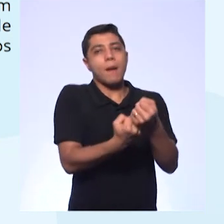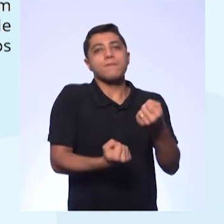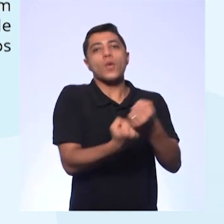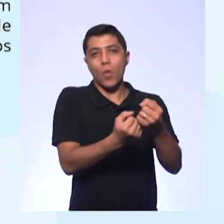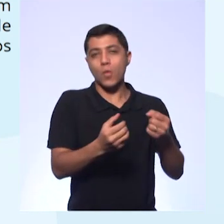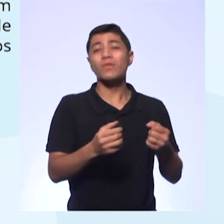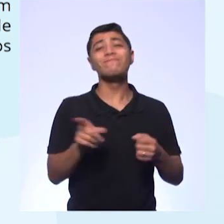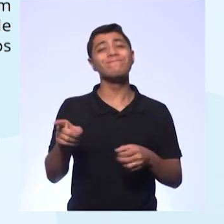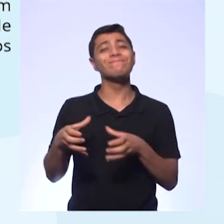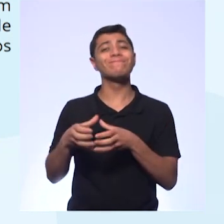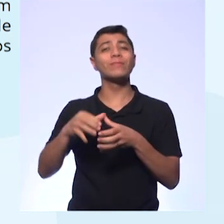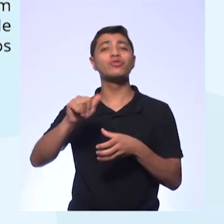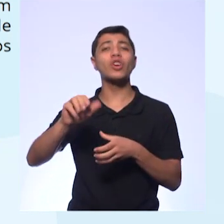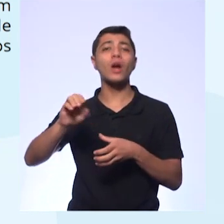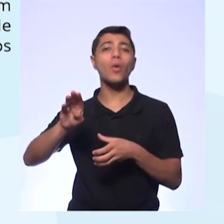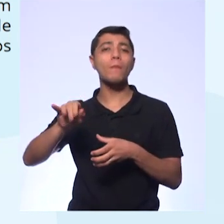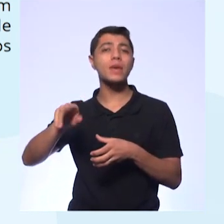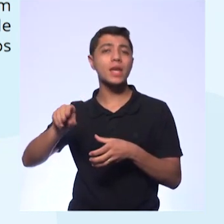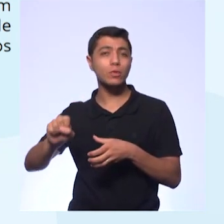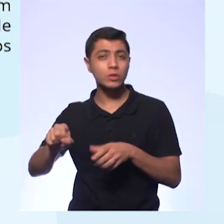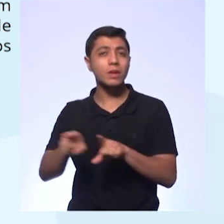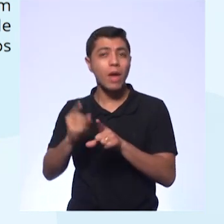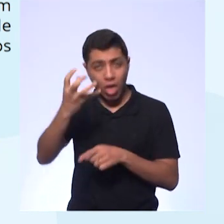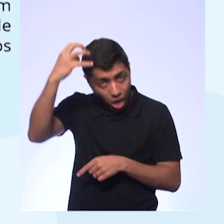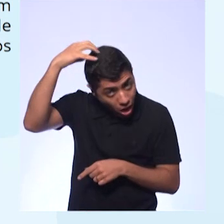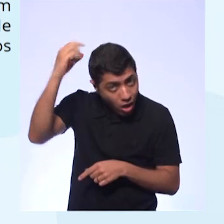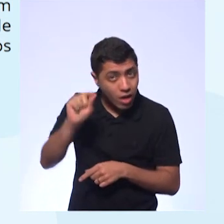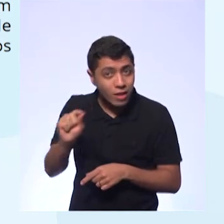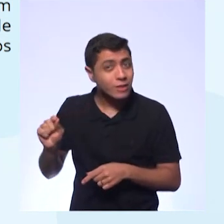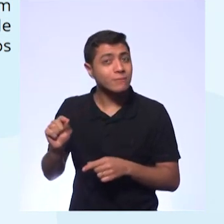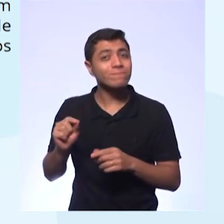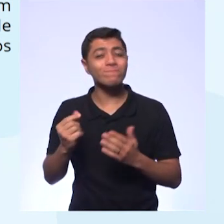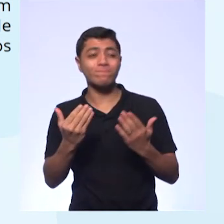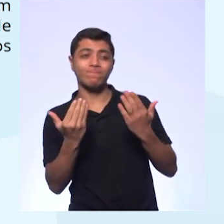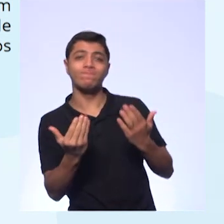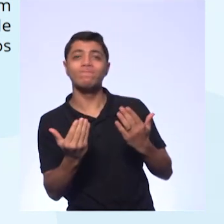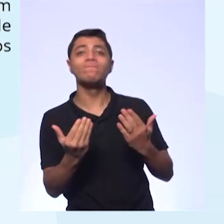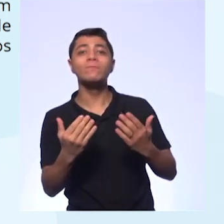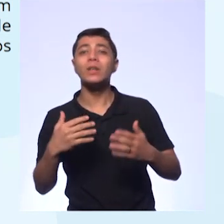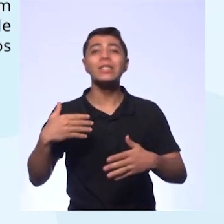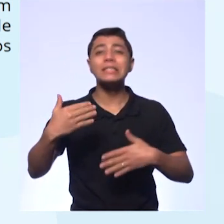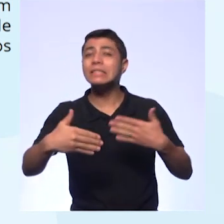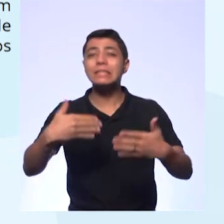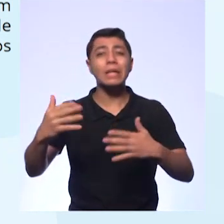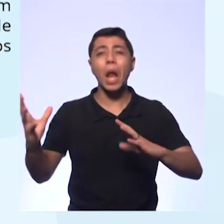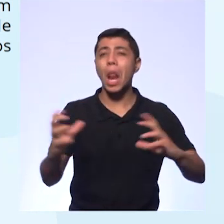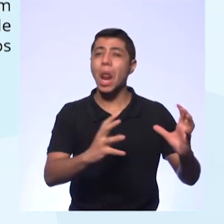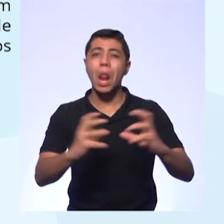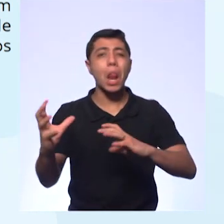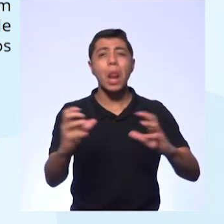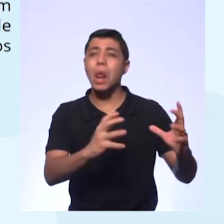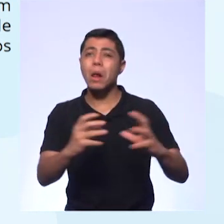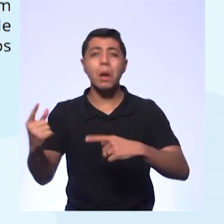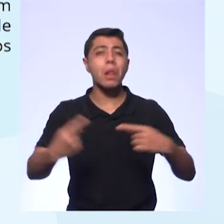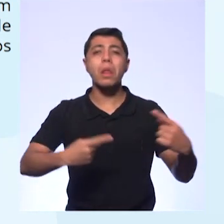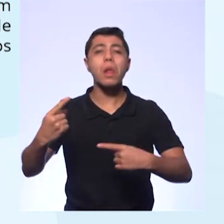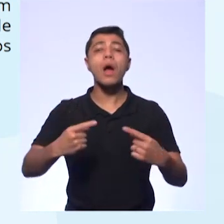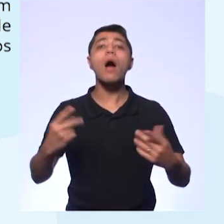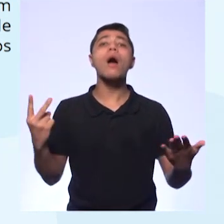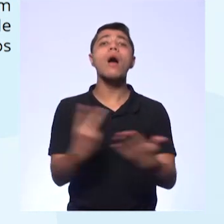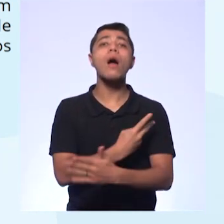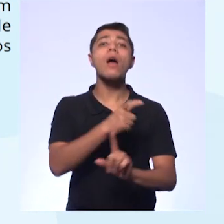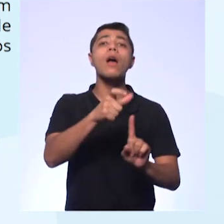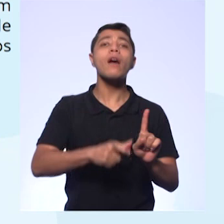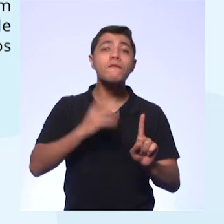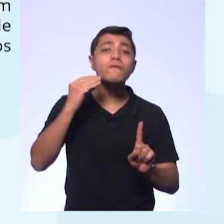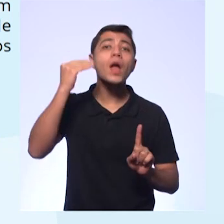conflitos e tentativas de golpes, o nome de Napoleão Bonaparte ganhou destaque. Era um militar que havia desempenhado papel importante